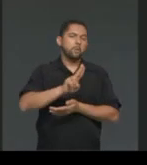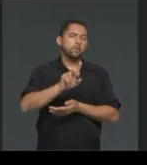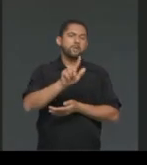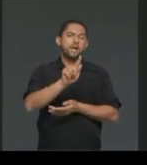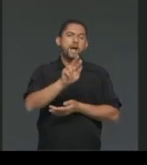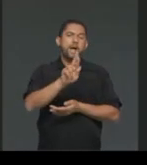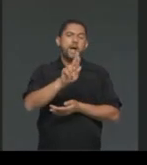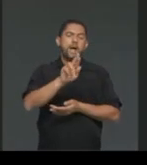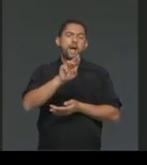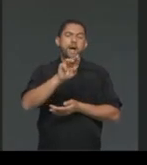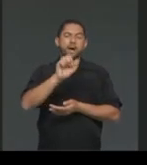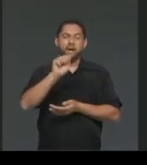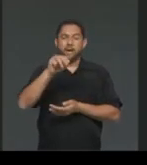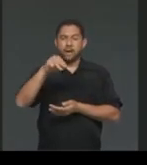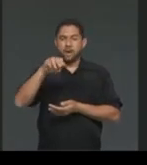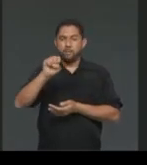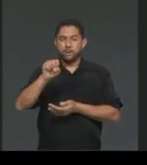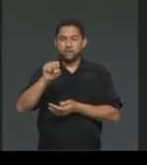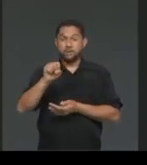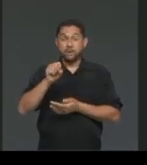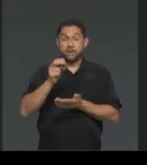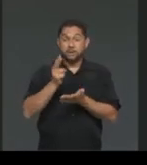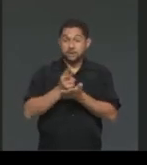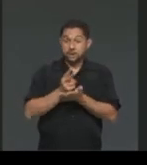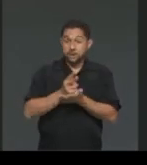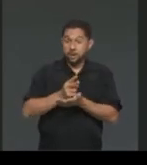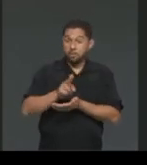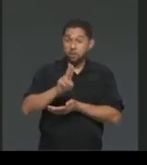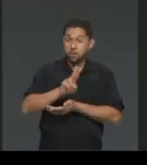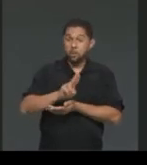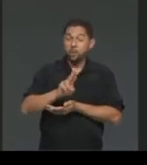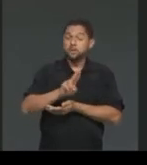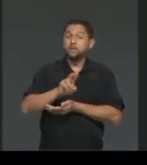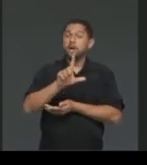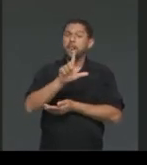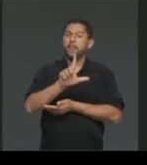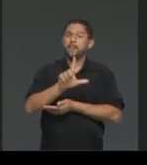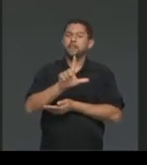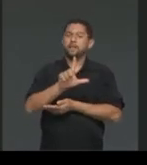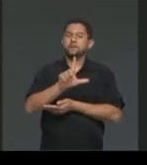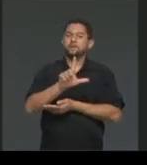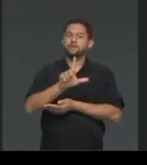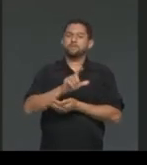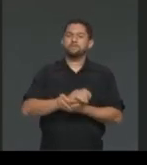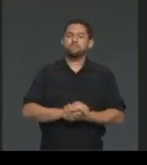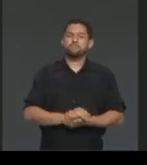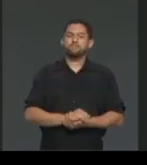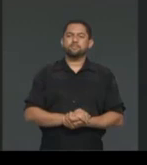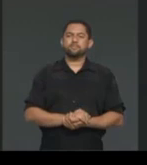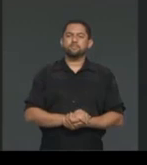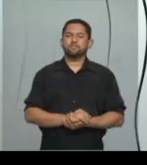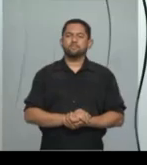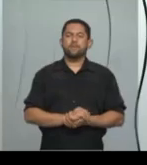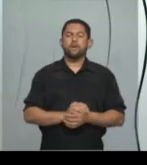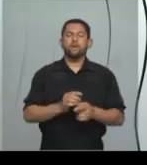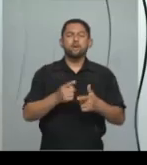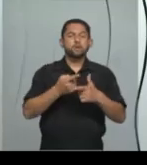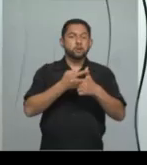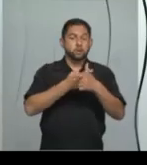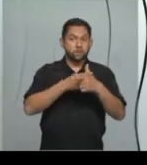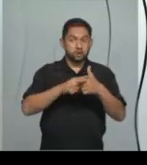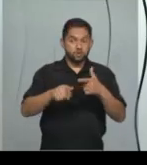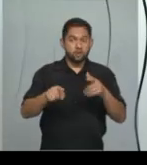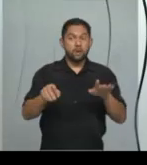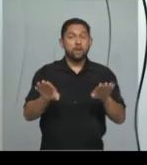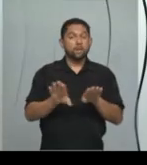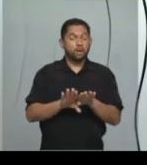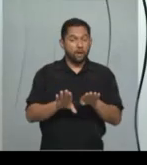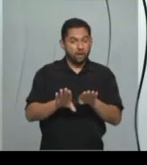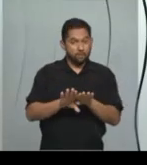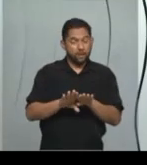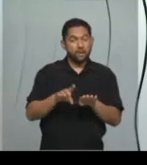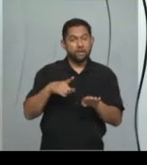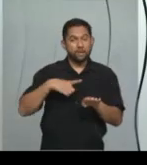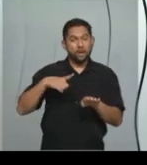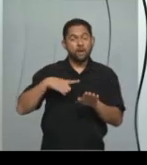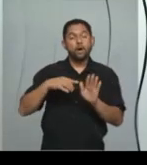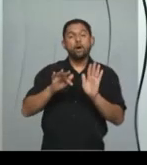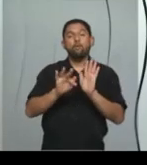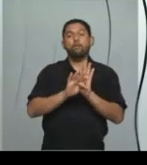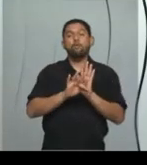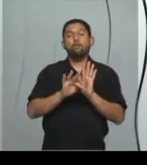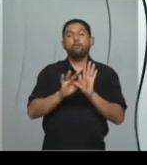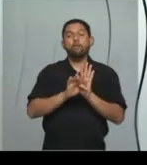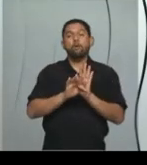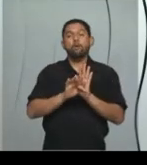pelo volume, normalmente em litros, da minha solução. Enquanto que existe ainda uma